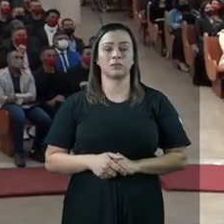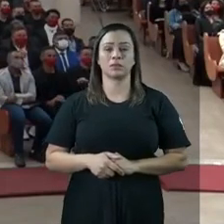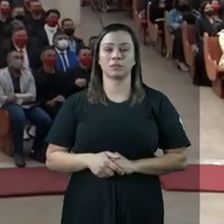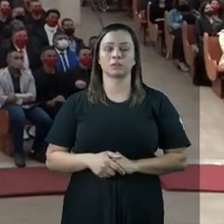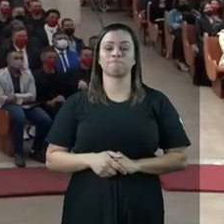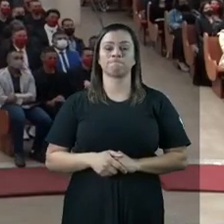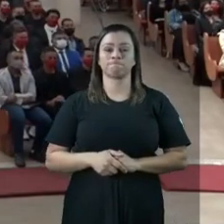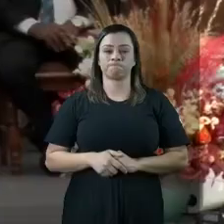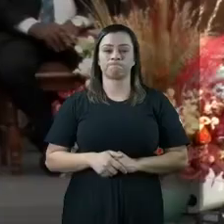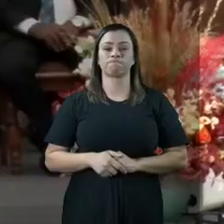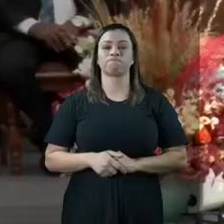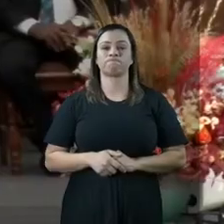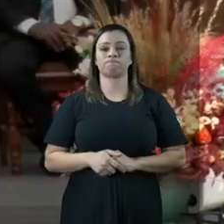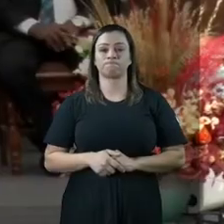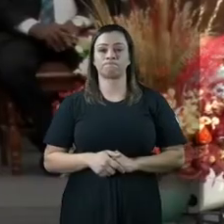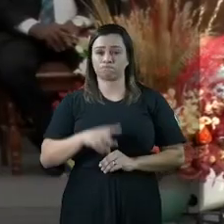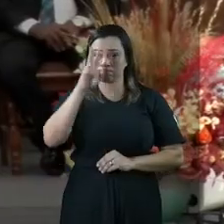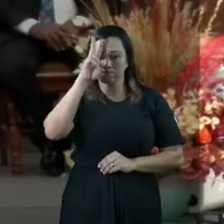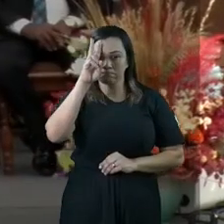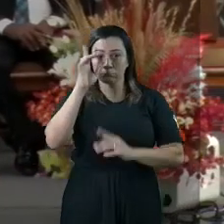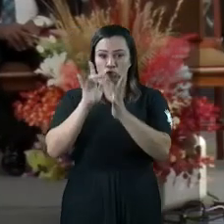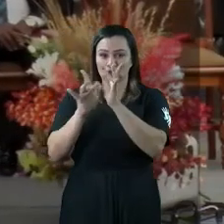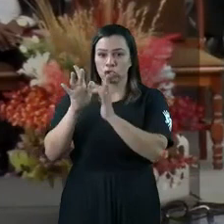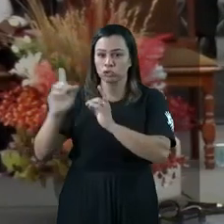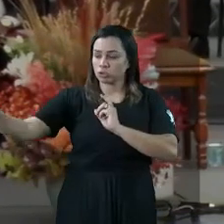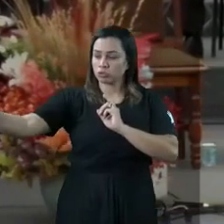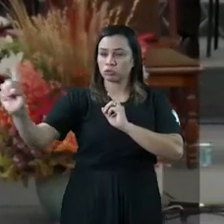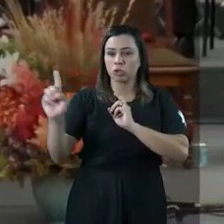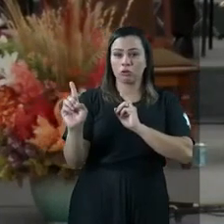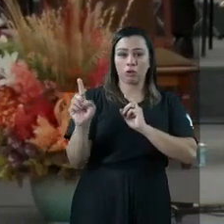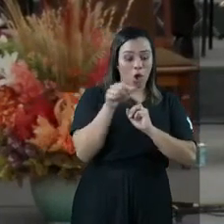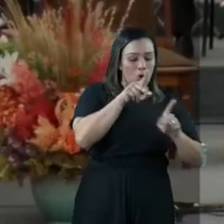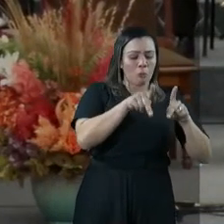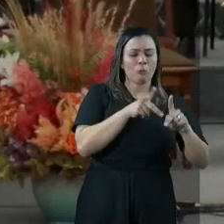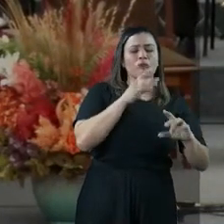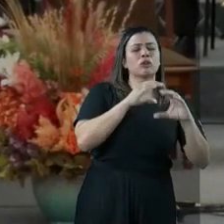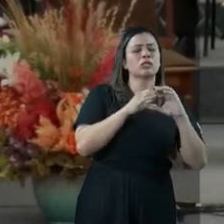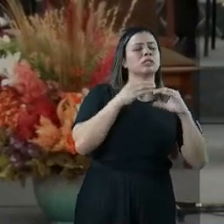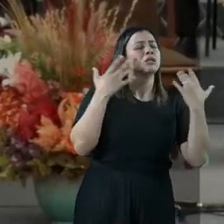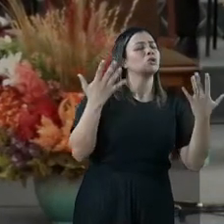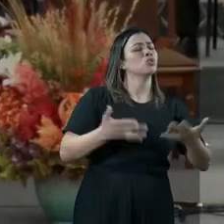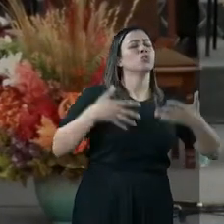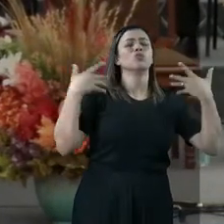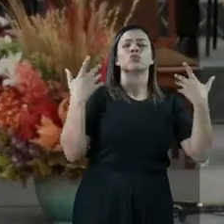Na entrada terrena do Rei da Glória em Jerusalém, cantaram o Salmo 24 no templo.